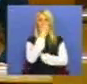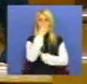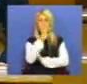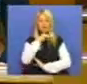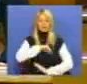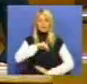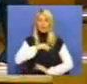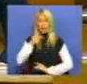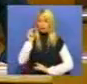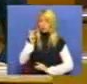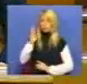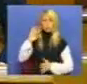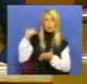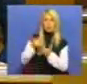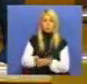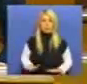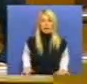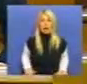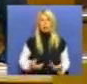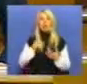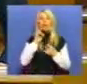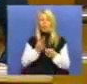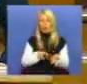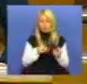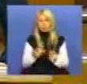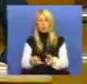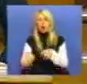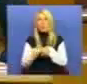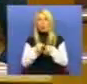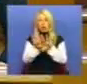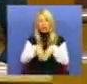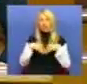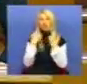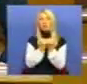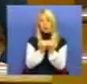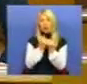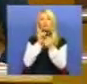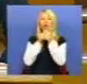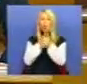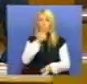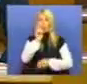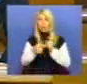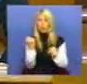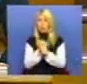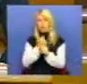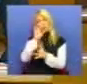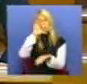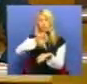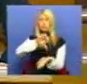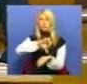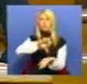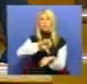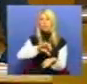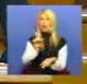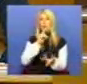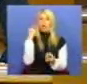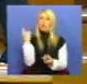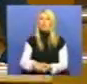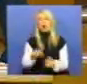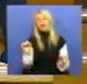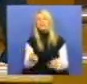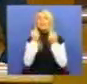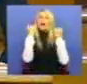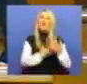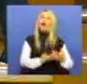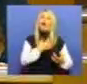últimos anos. É colocar as transferências e as políticas sociais a cumprir aquela que é a sua função central, não apenas salvar da fome e da